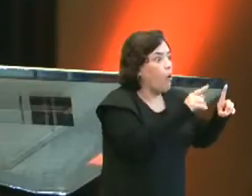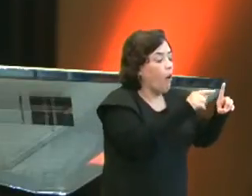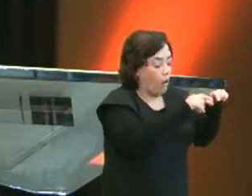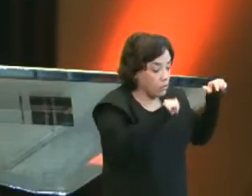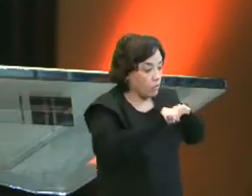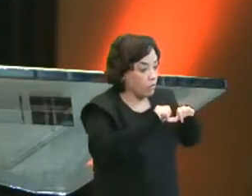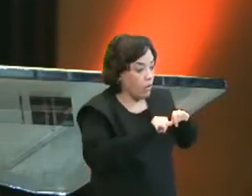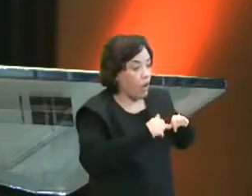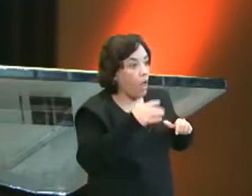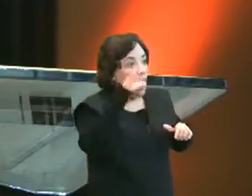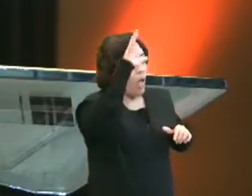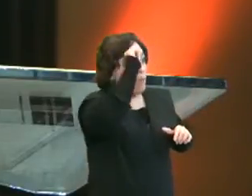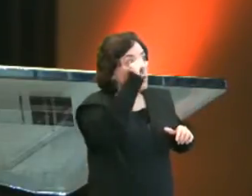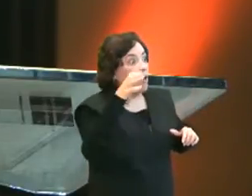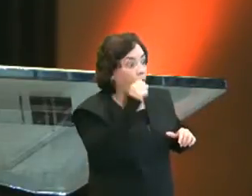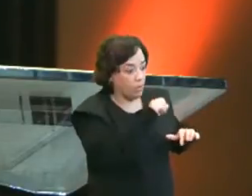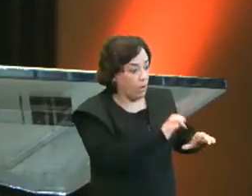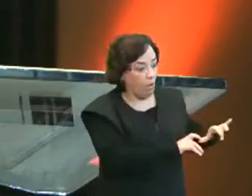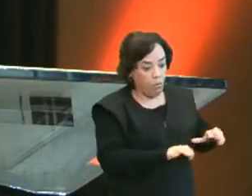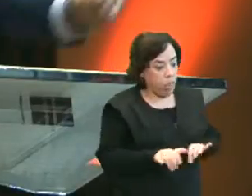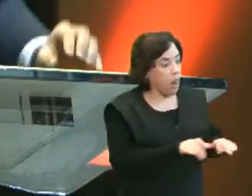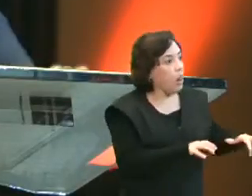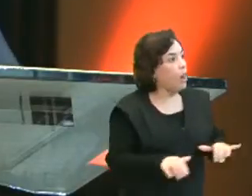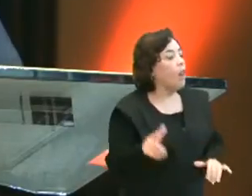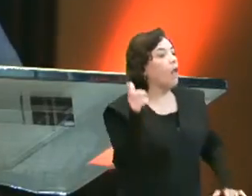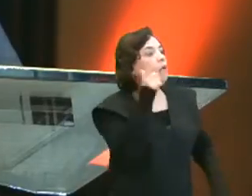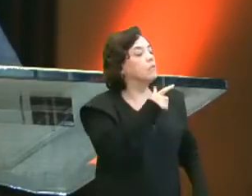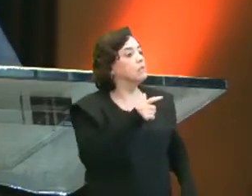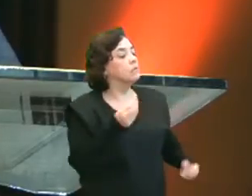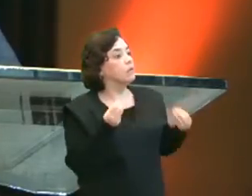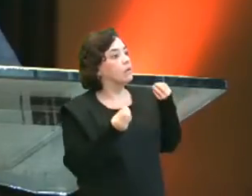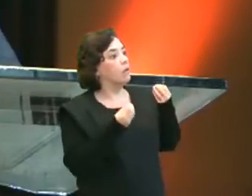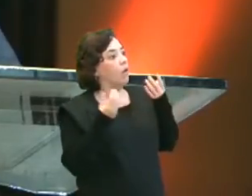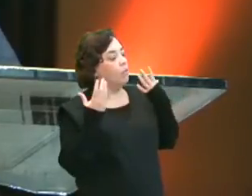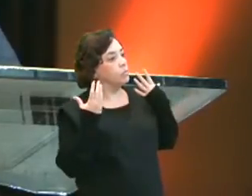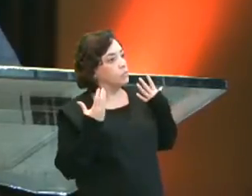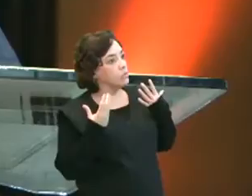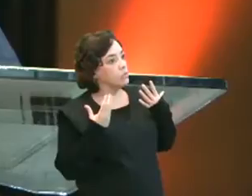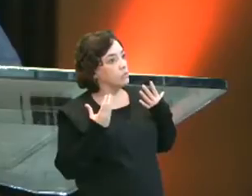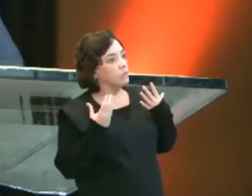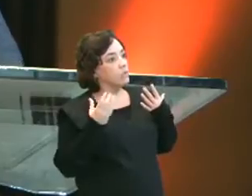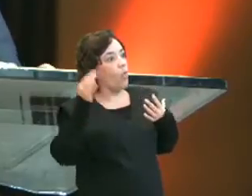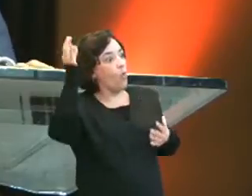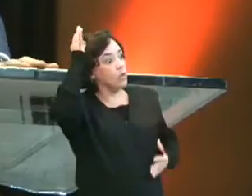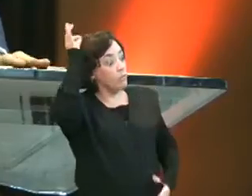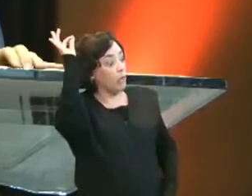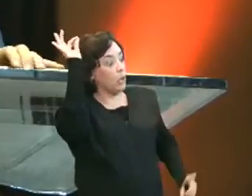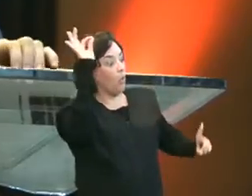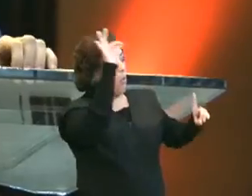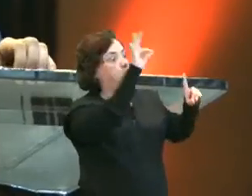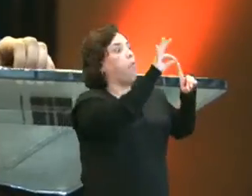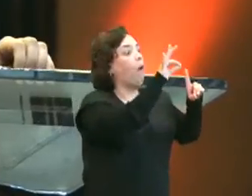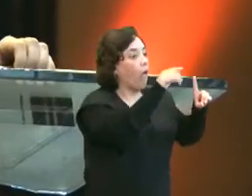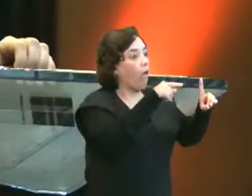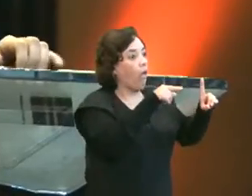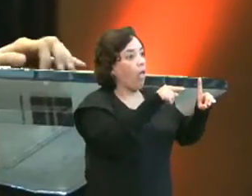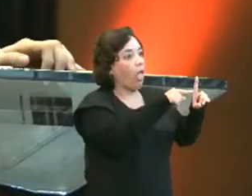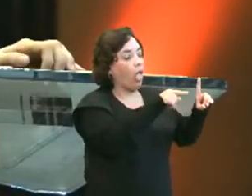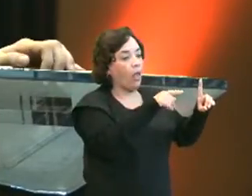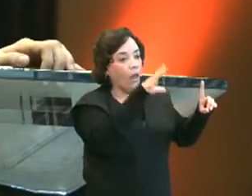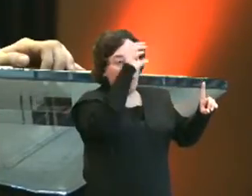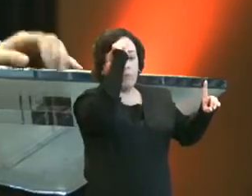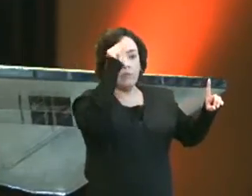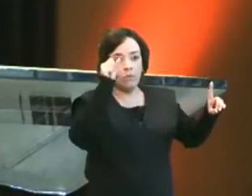porque um toque do Espírito alcançou a vida dela. Eu já vi bons músicos